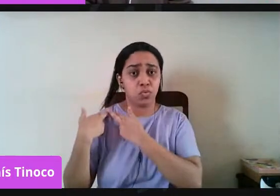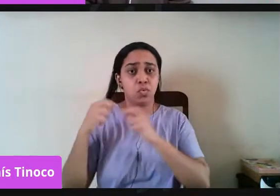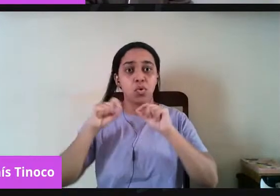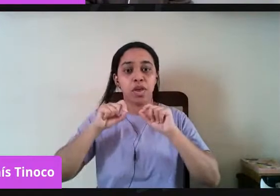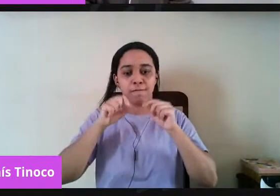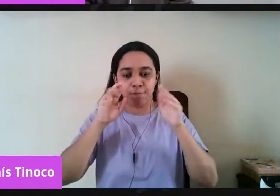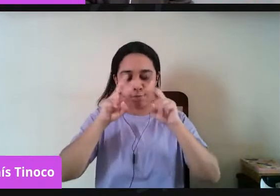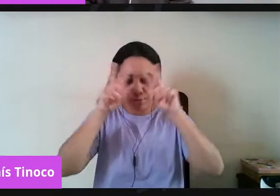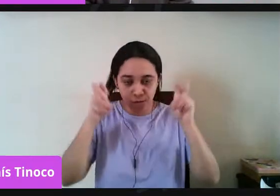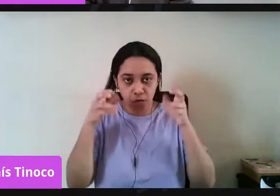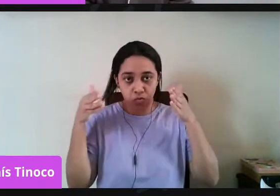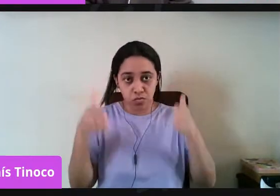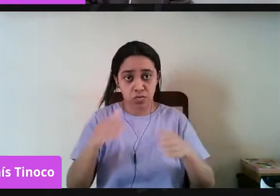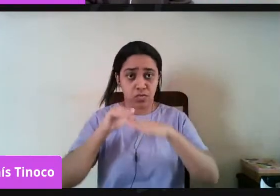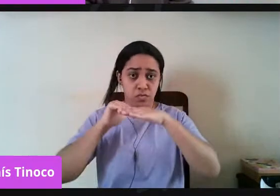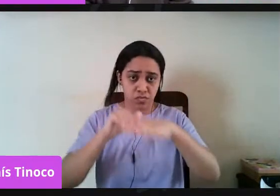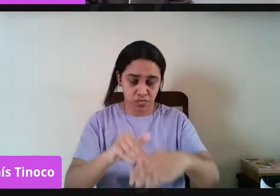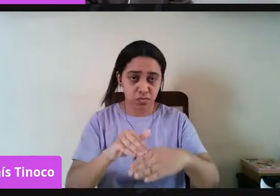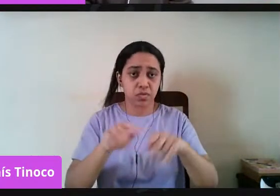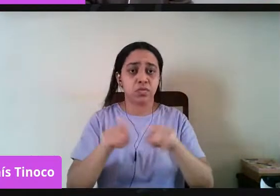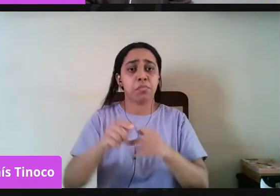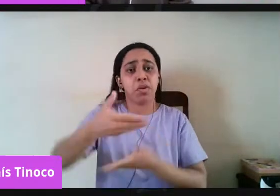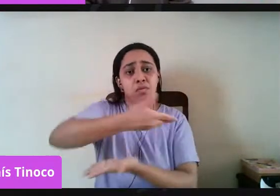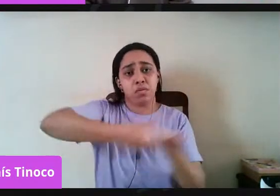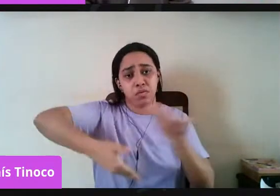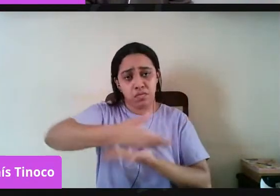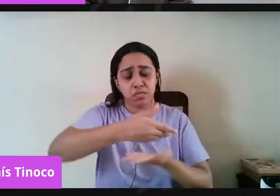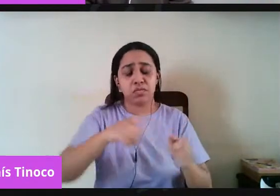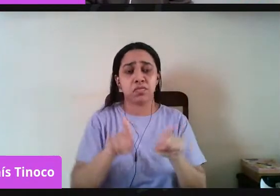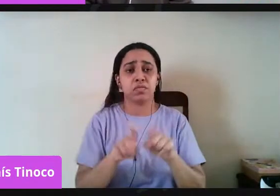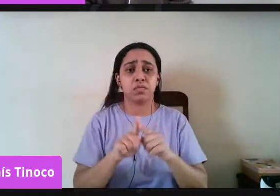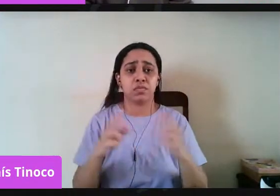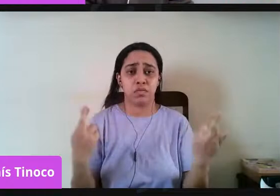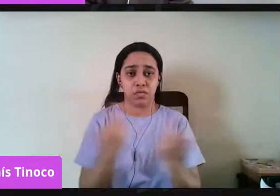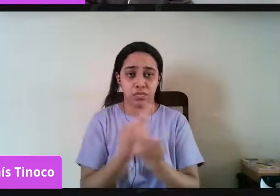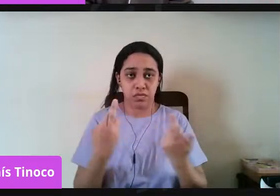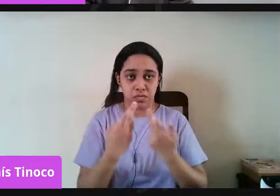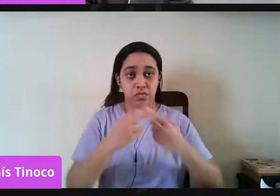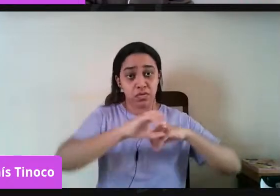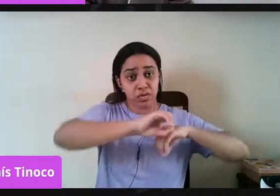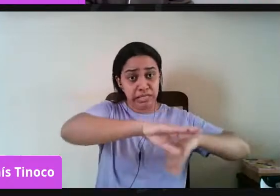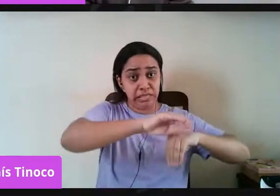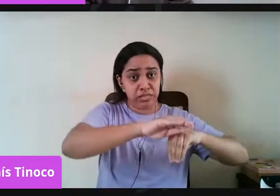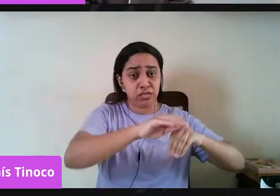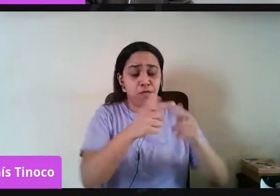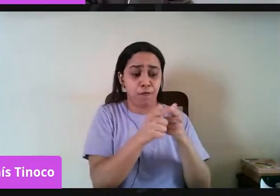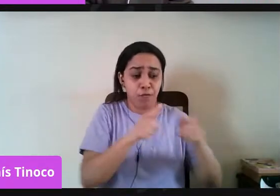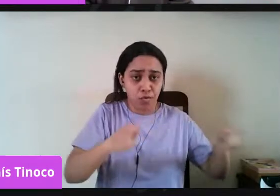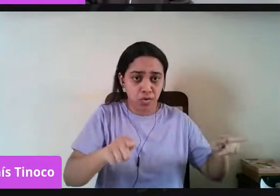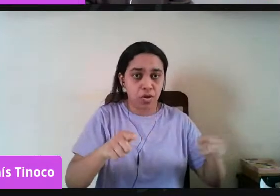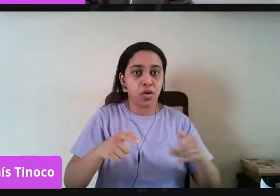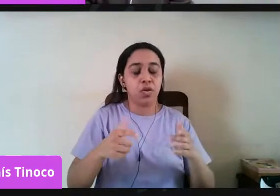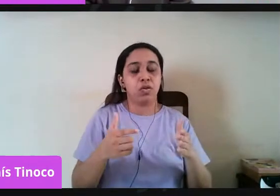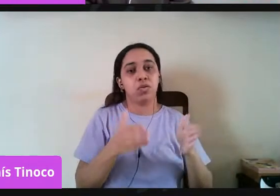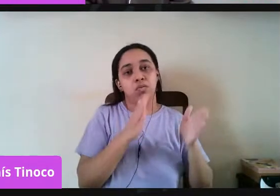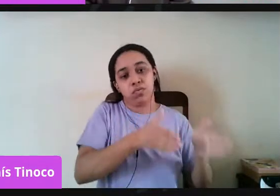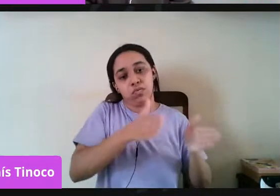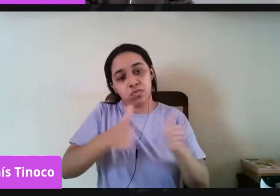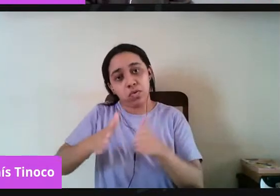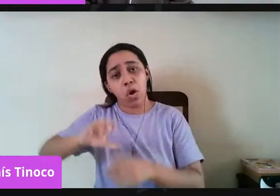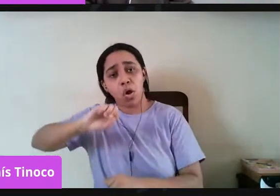a assunção e a mediação, a relação ensino de gramática, sequência ou